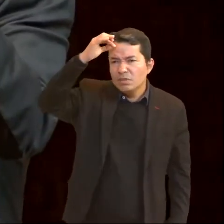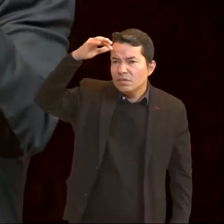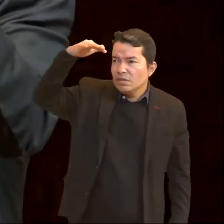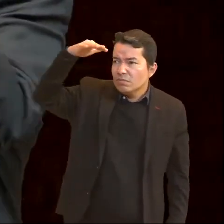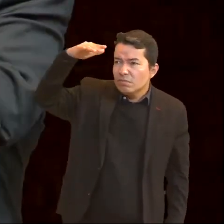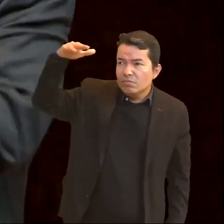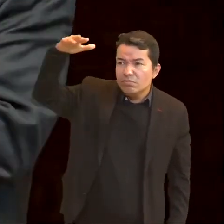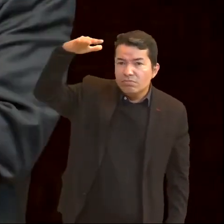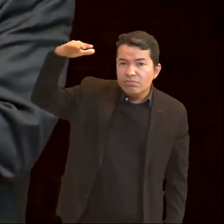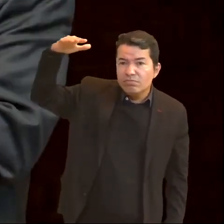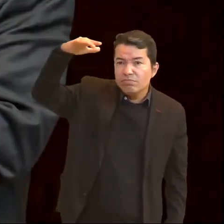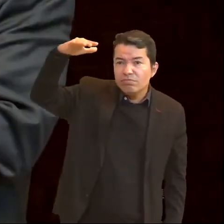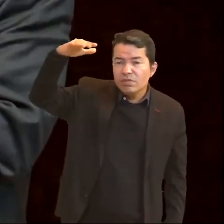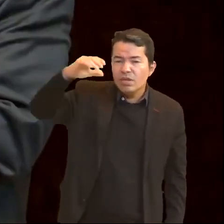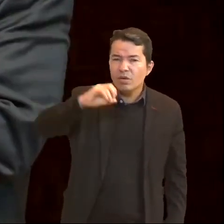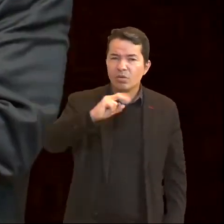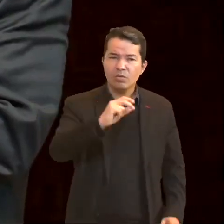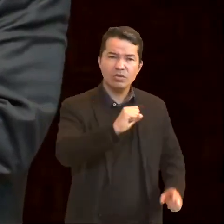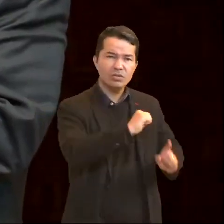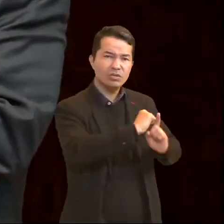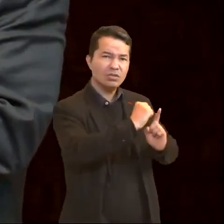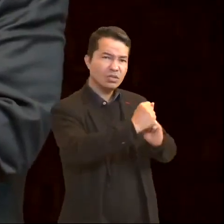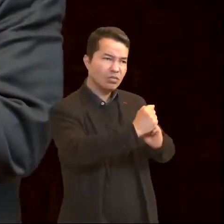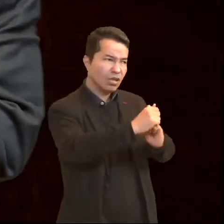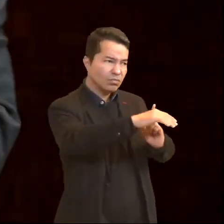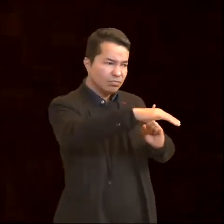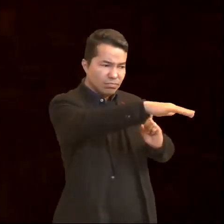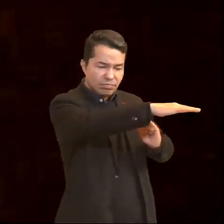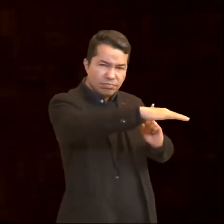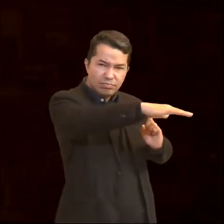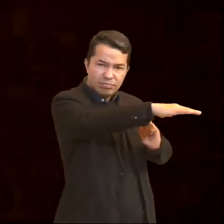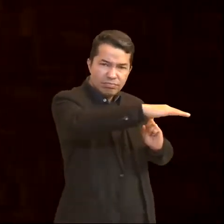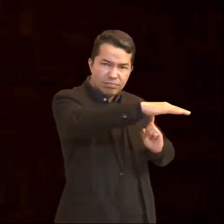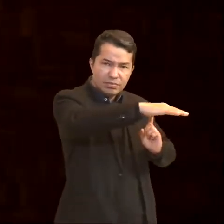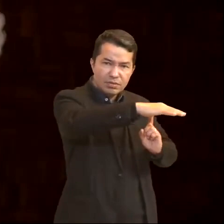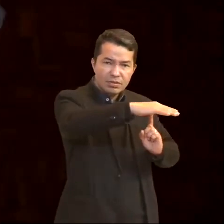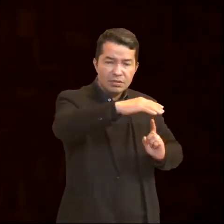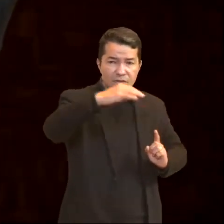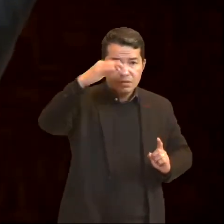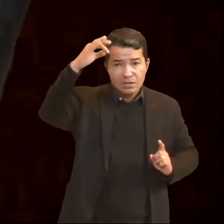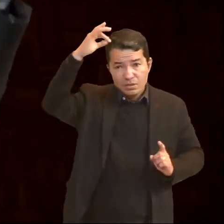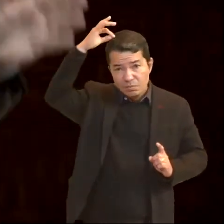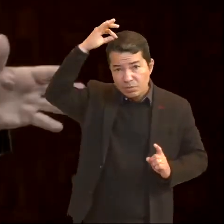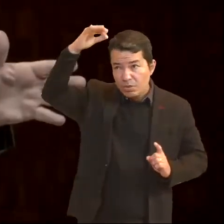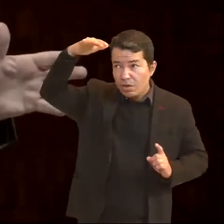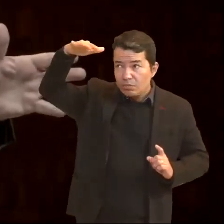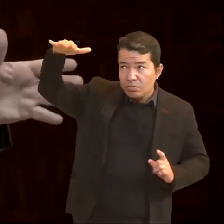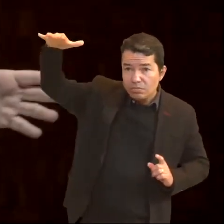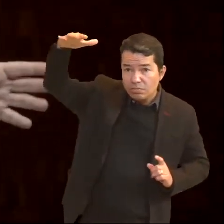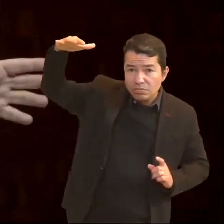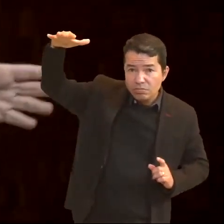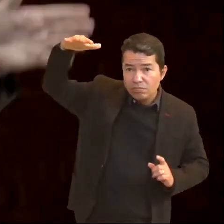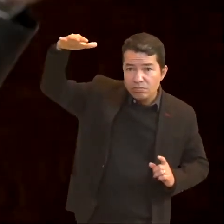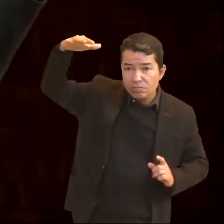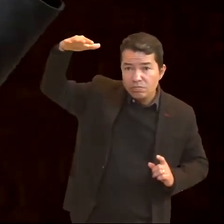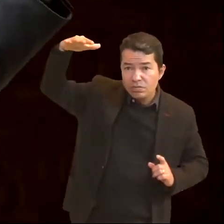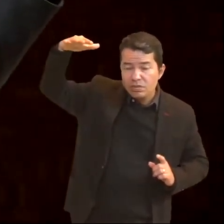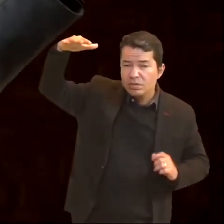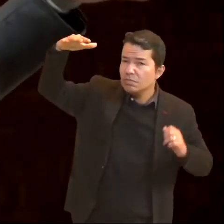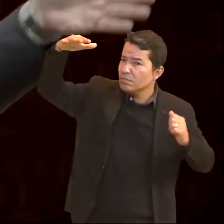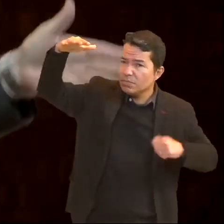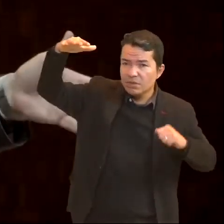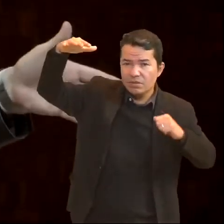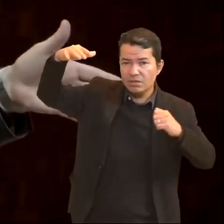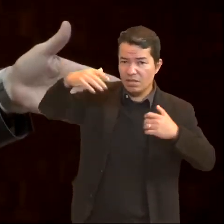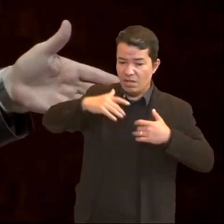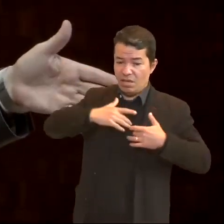mundo secular. O mundo espiritual do senhorio de Cristo tem que invadir